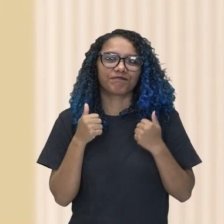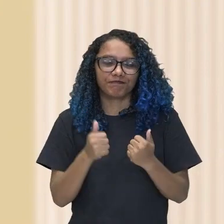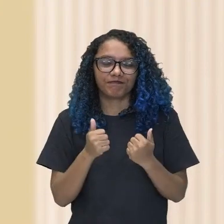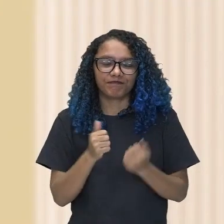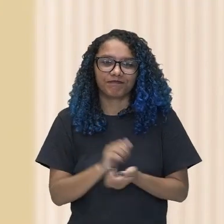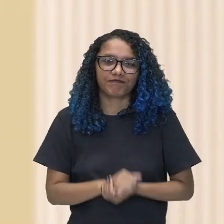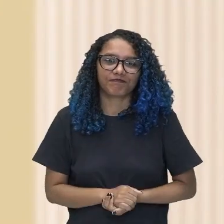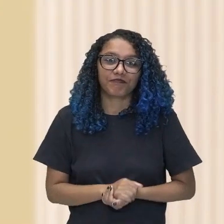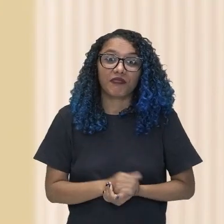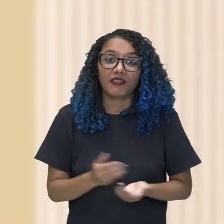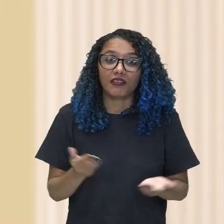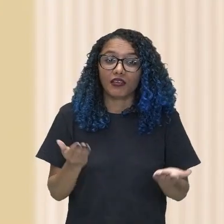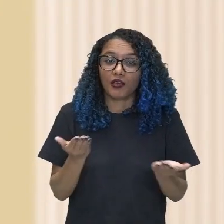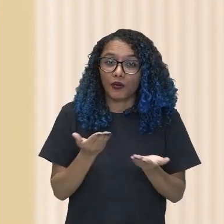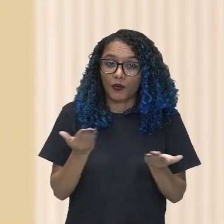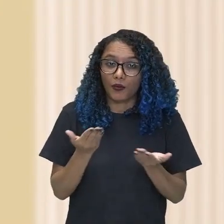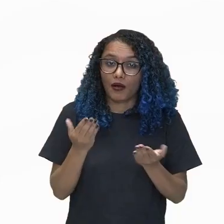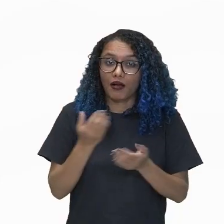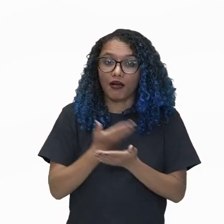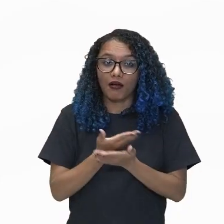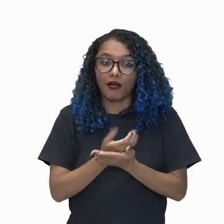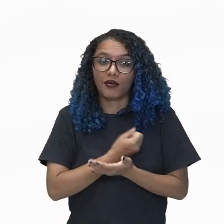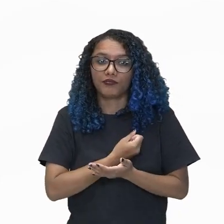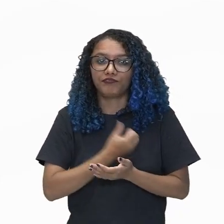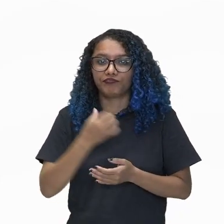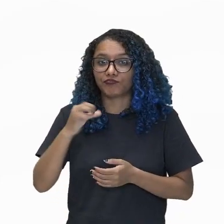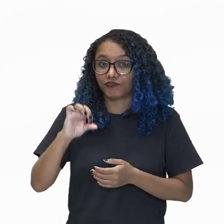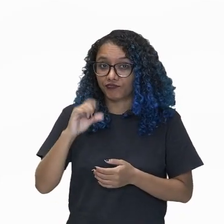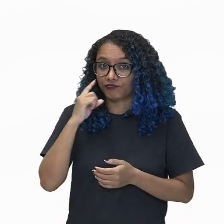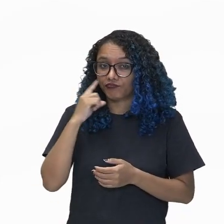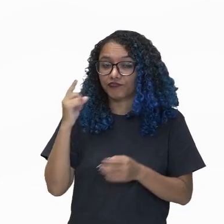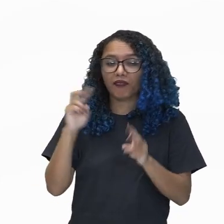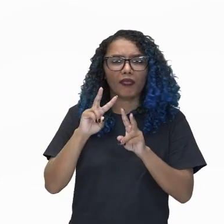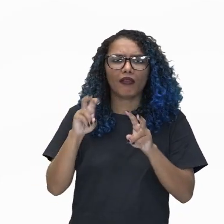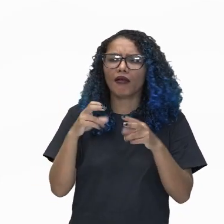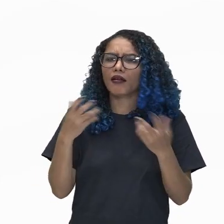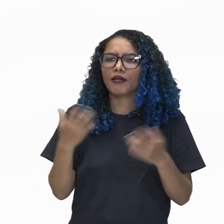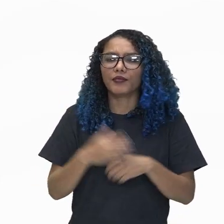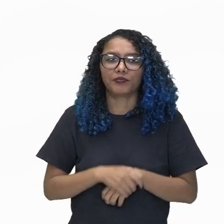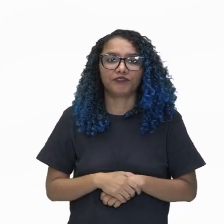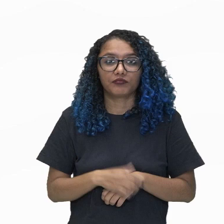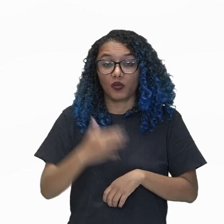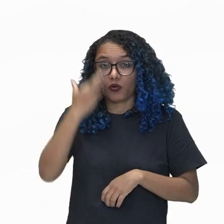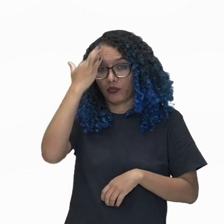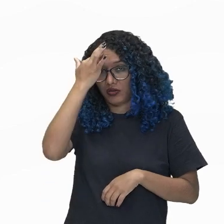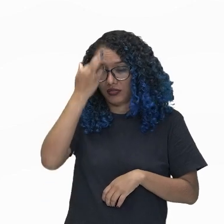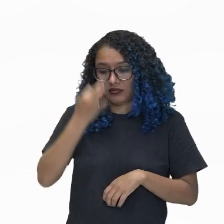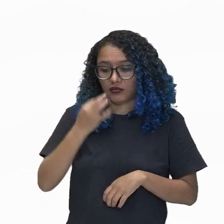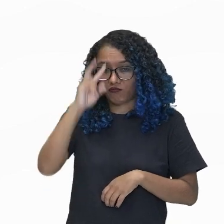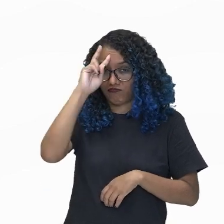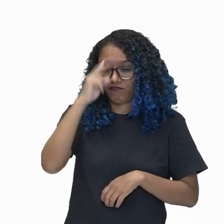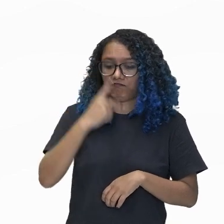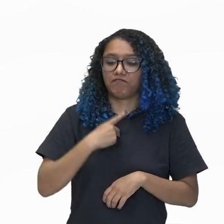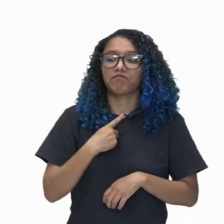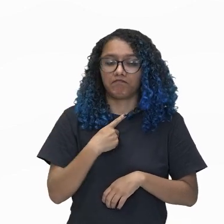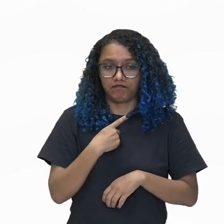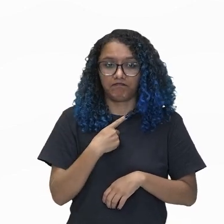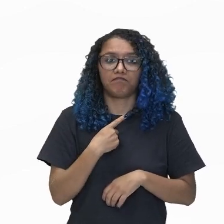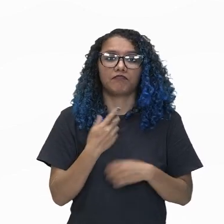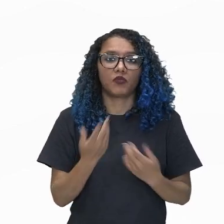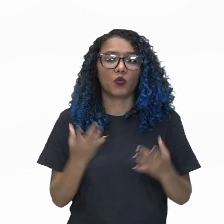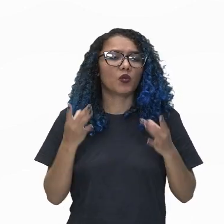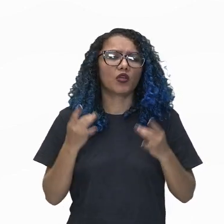descobrimento. Hoje, aula 9, objeto de conhecimento, compreensão de si mesmo,